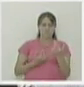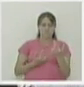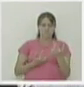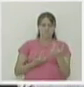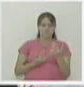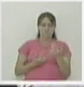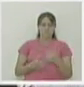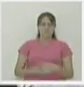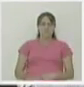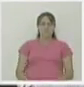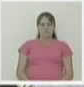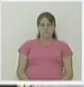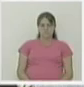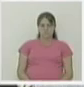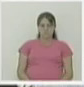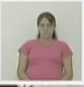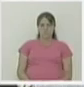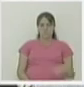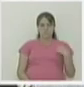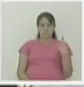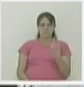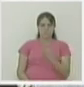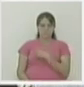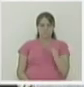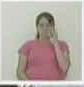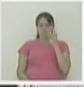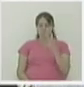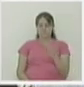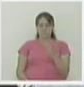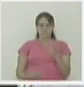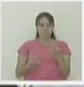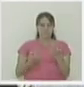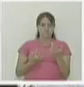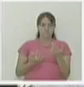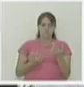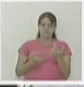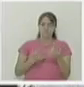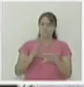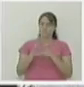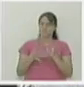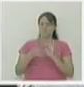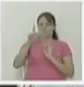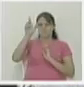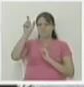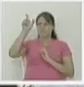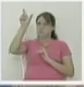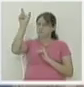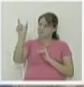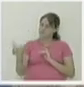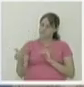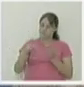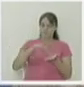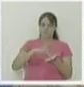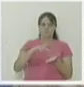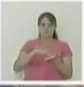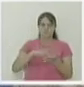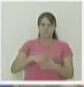Ele e o veremos tal qual Ele é. Deixa eu dizer no